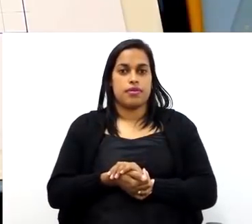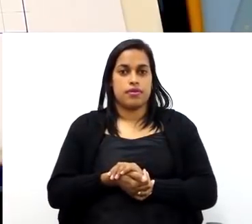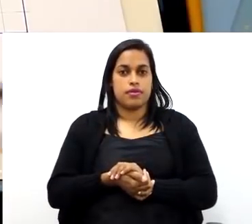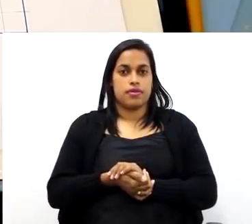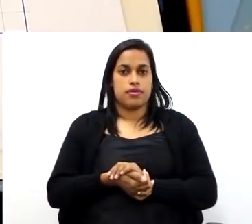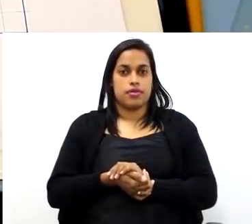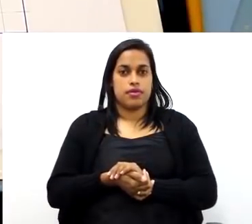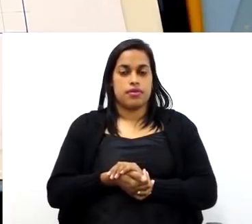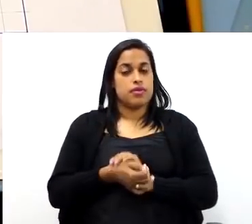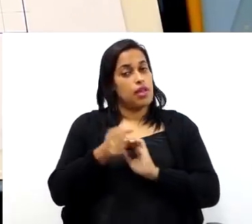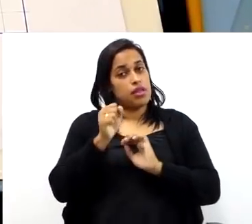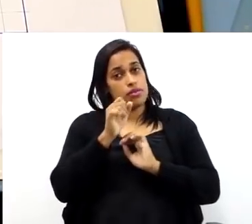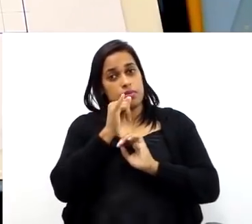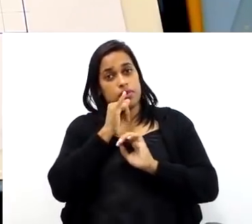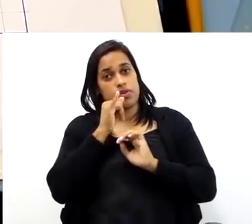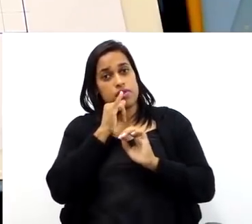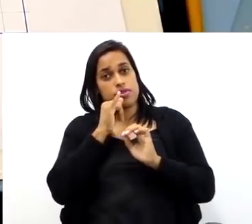básica.